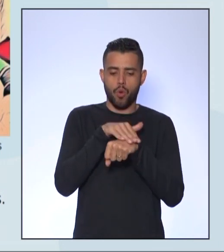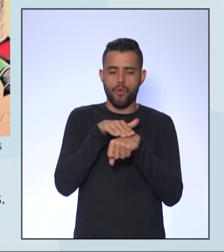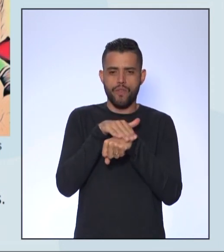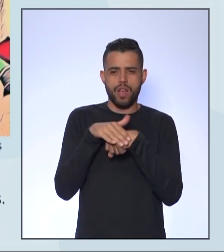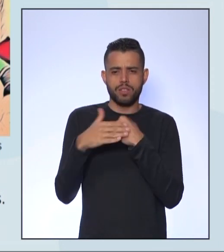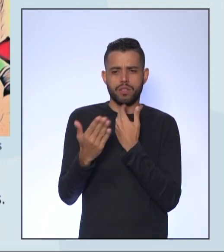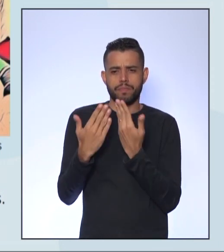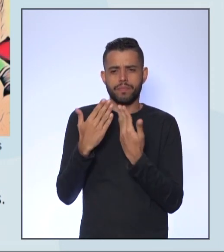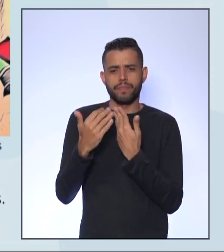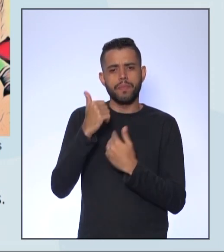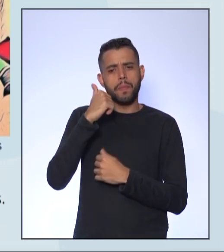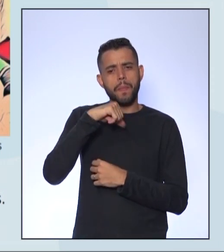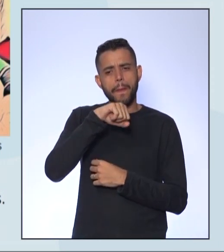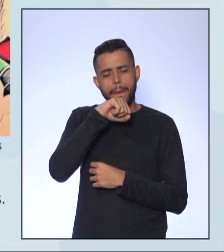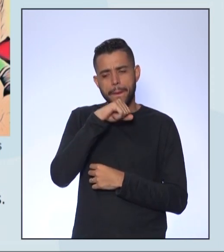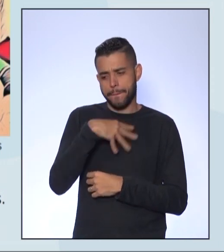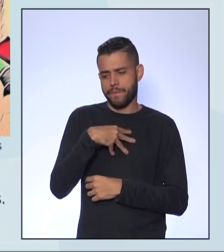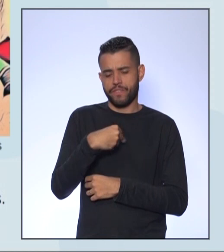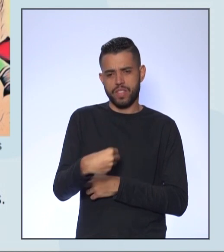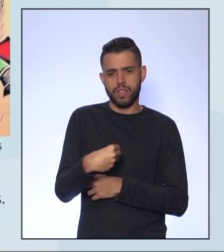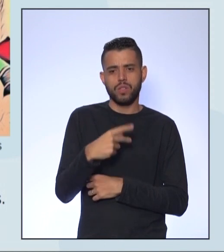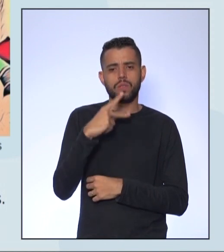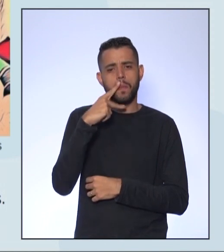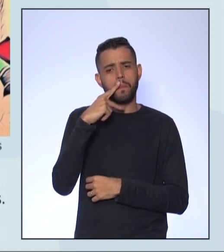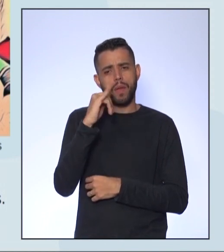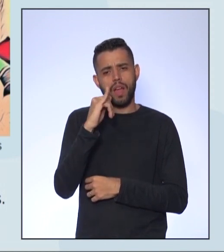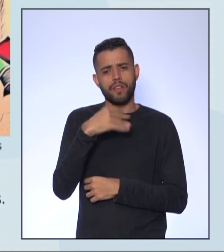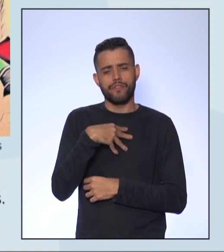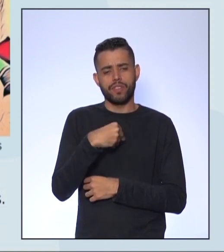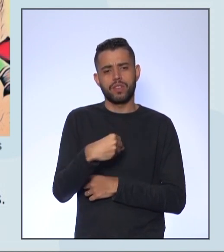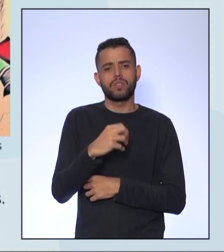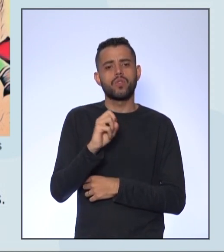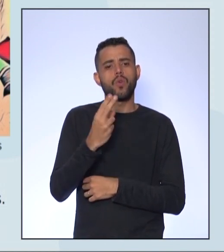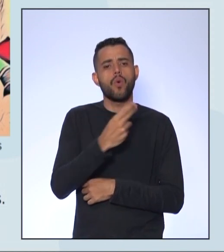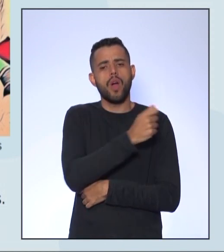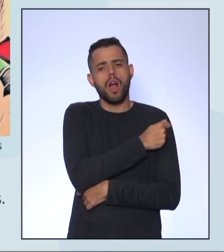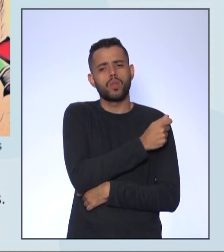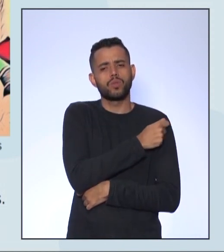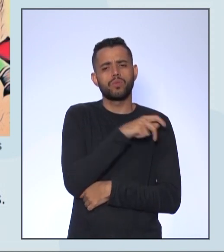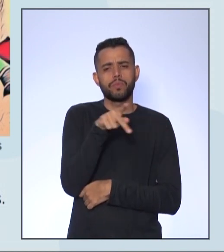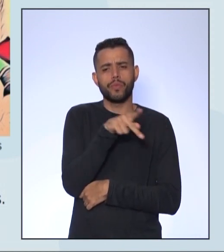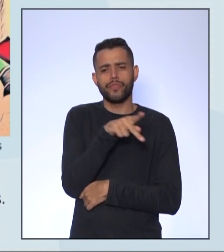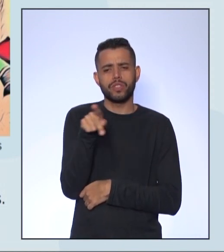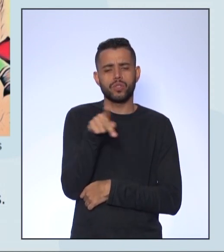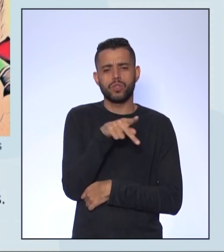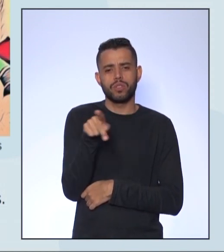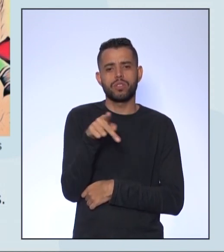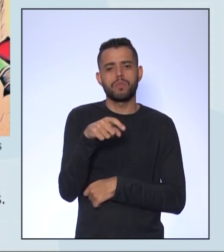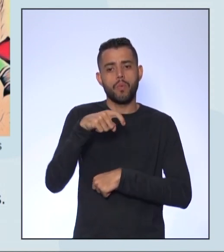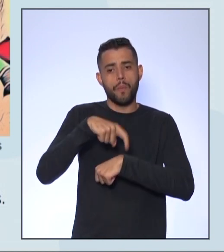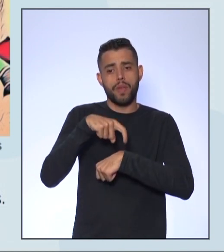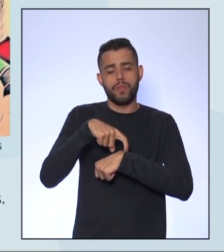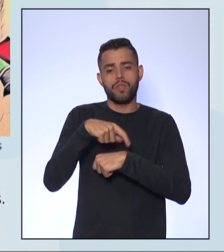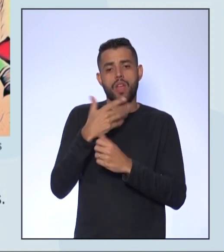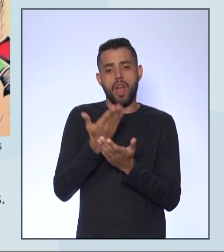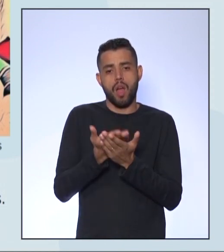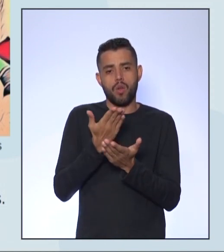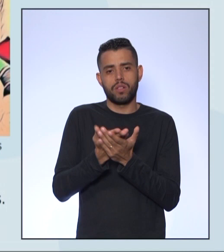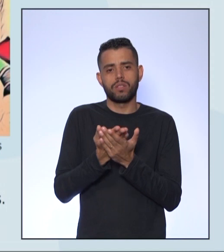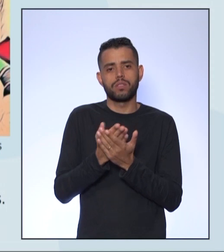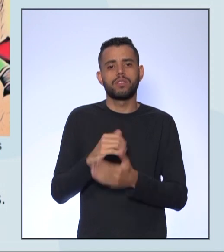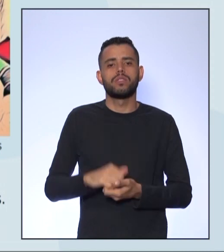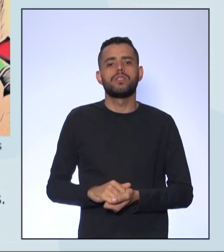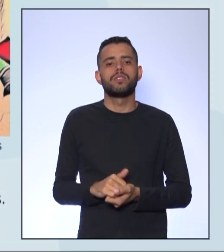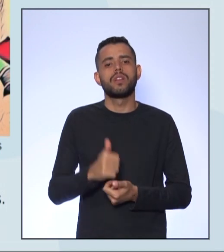filha, né? Pai e filho, ou até mesmo um aluno com um professor no momento que está rolando a aula ali, Sim, no claro. dia a dia, né? Então, a mãe fala